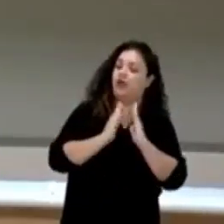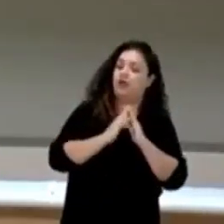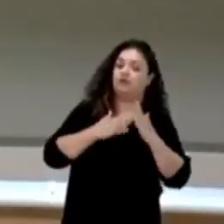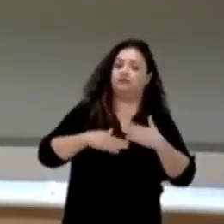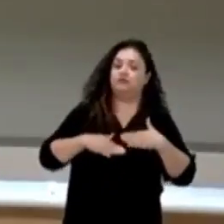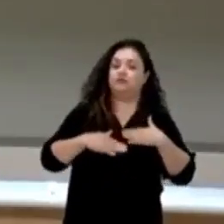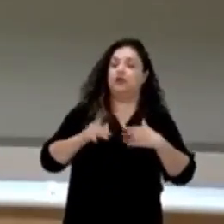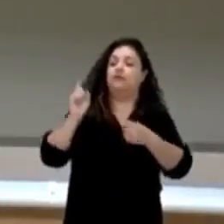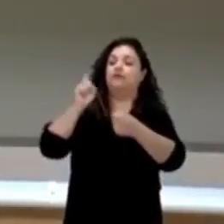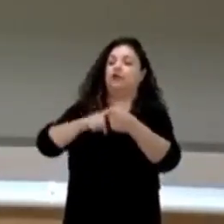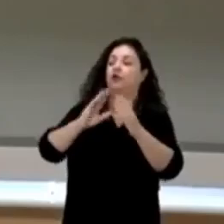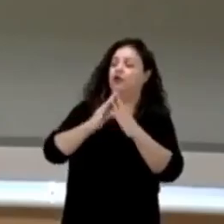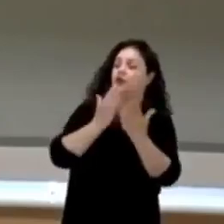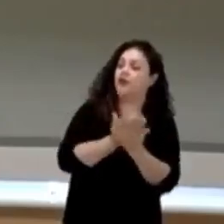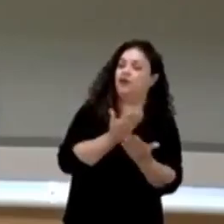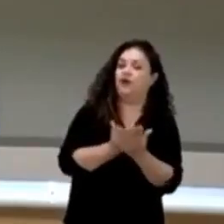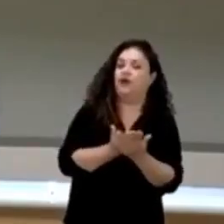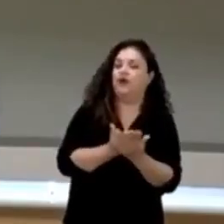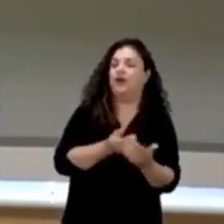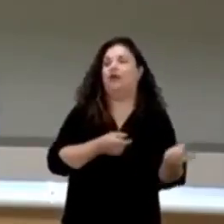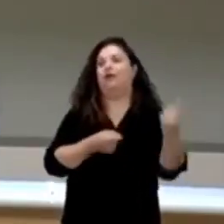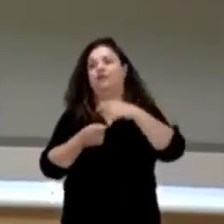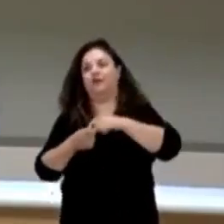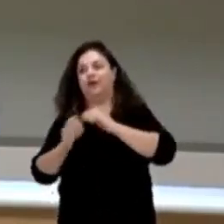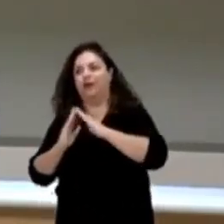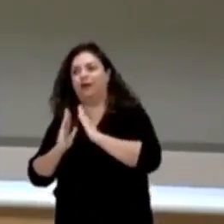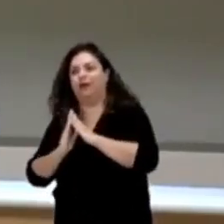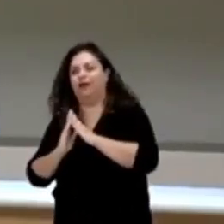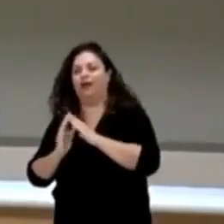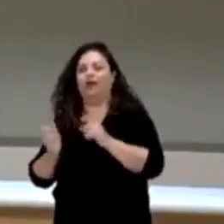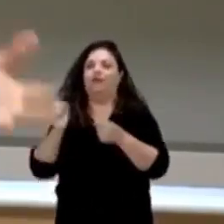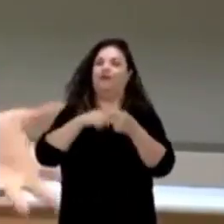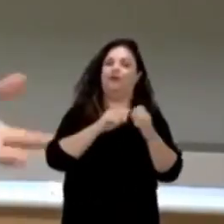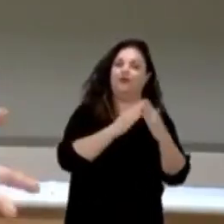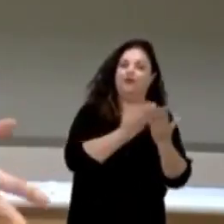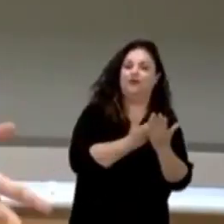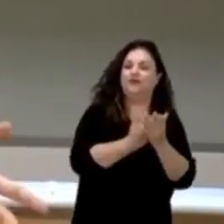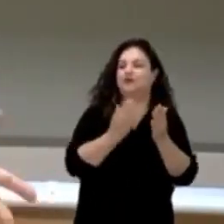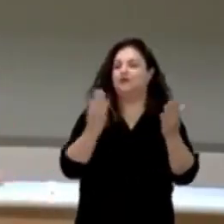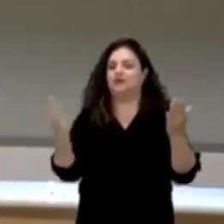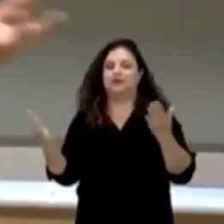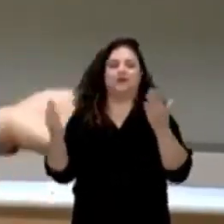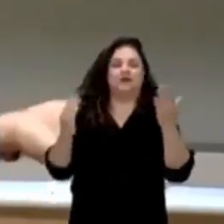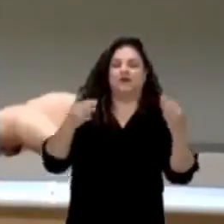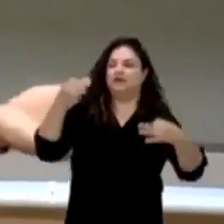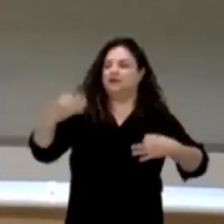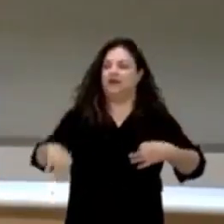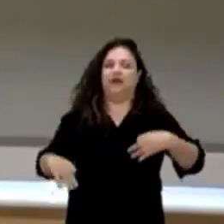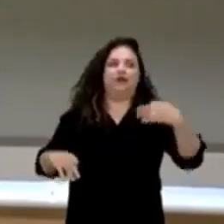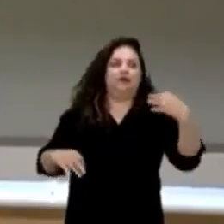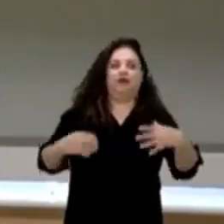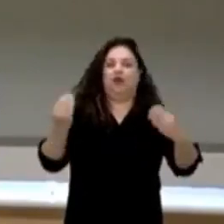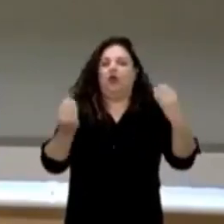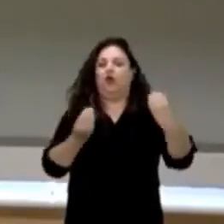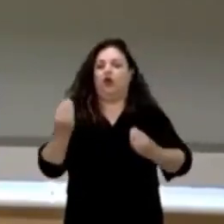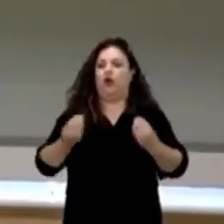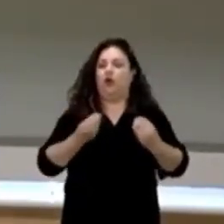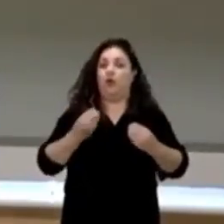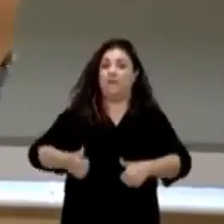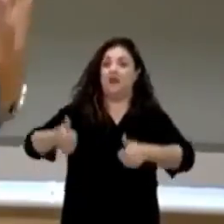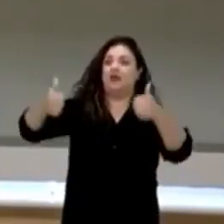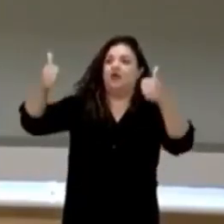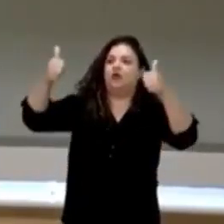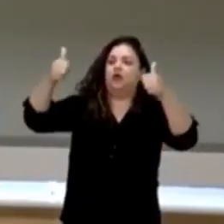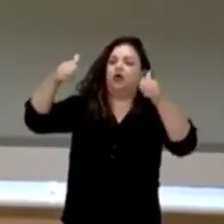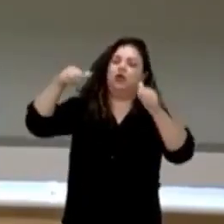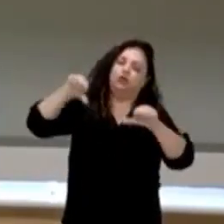de retorno, aí você volta para casa de novo e você fica numa incerteza quanto à pandemia. Ai, tá melhorando, as vacinas estão avançando, e